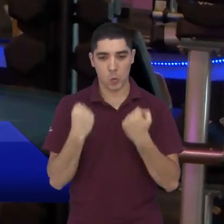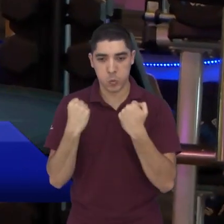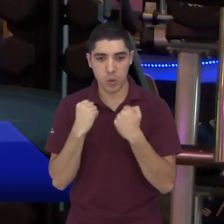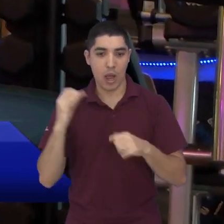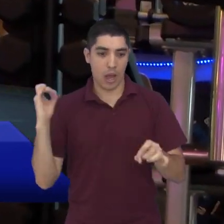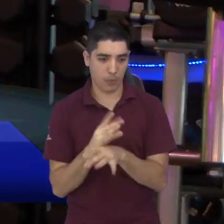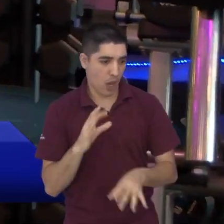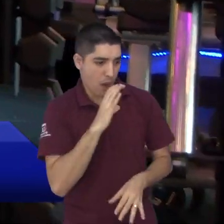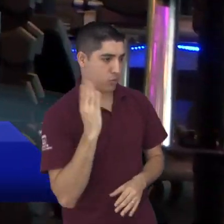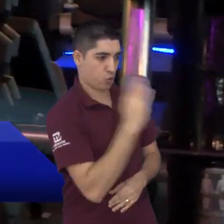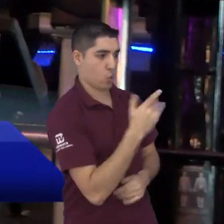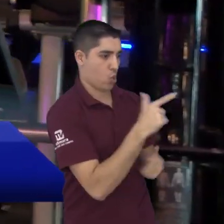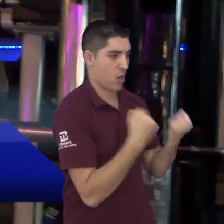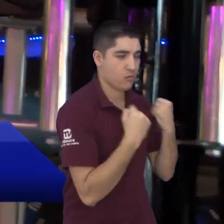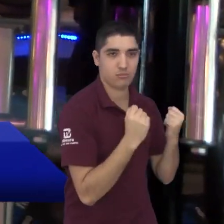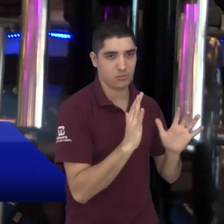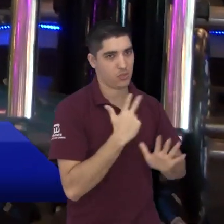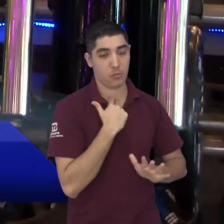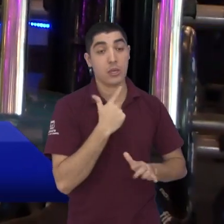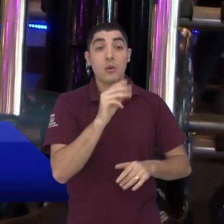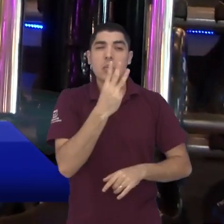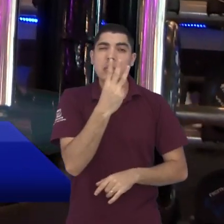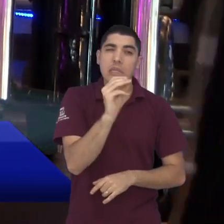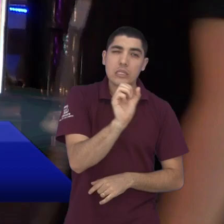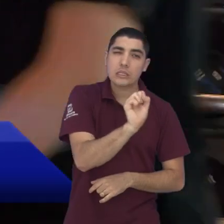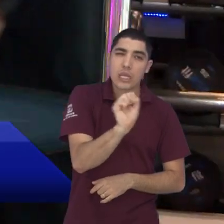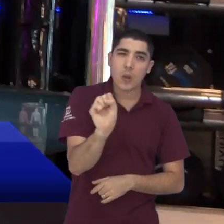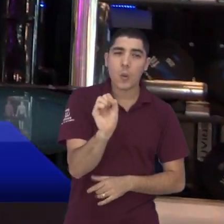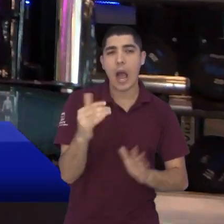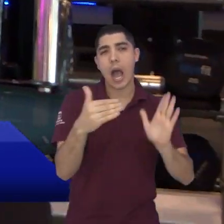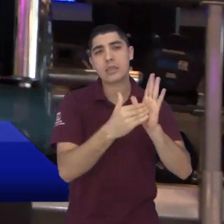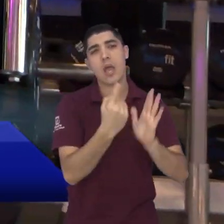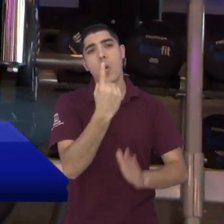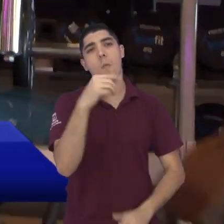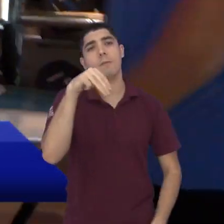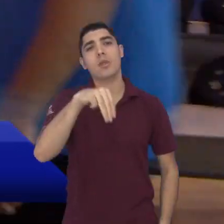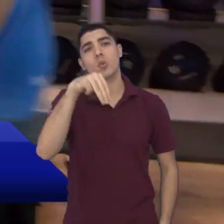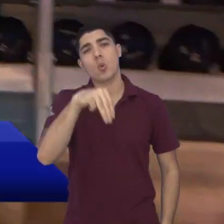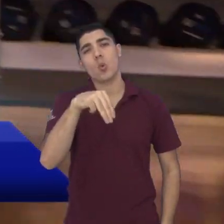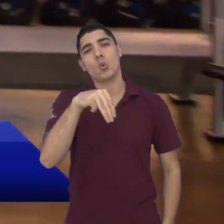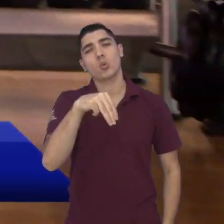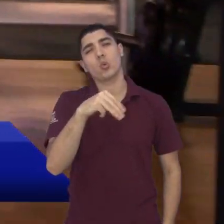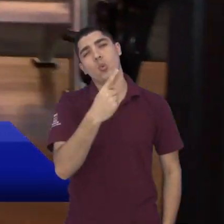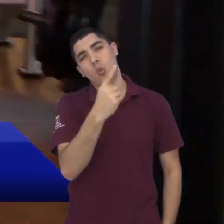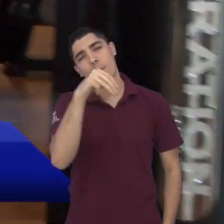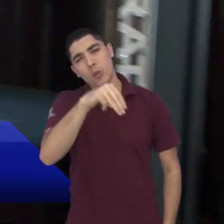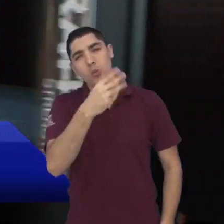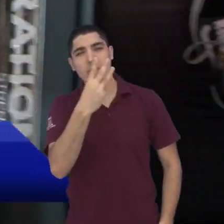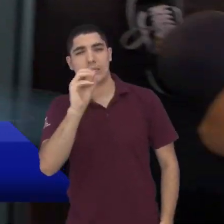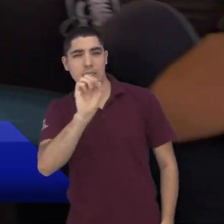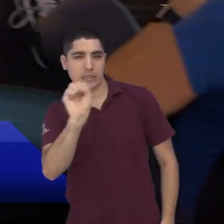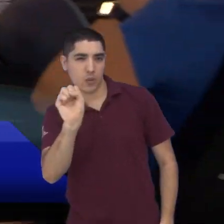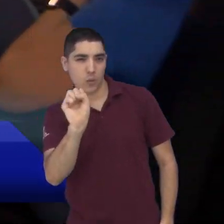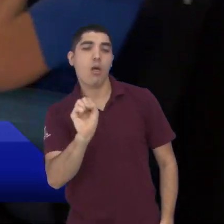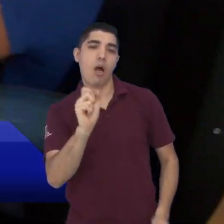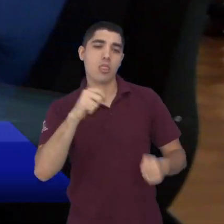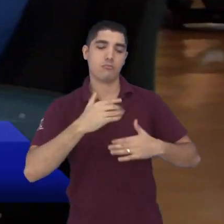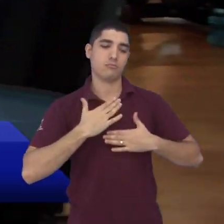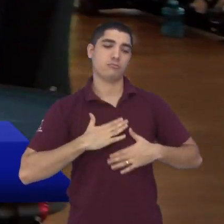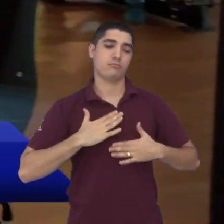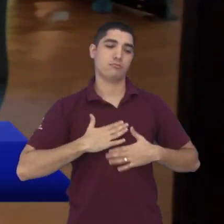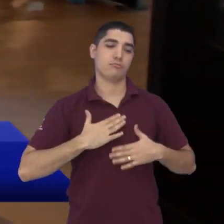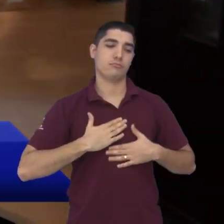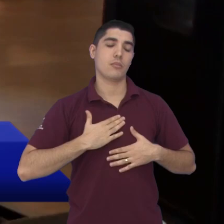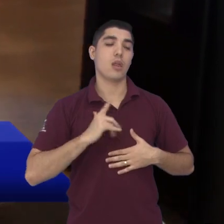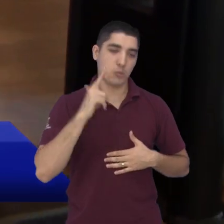ser tão curto que não dê tempo para ele se recuperar então gira em torno de 30 segundos até 1 minuto e meio esse intervalo que depende do